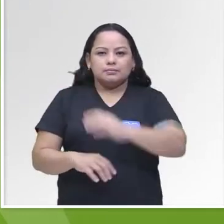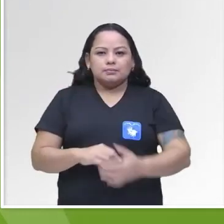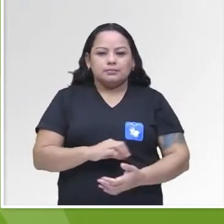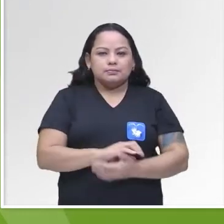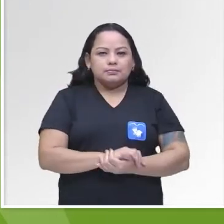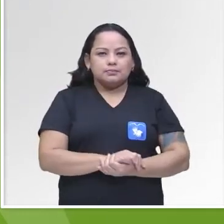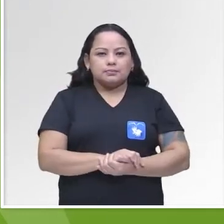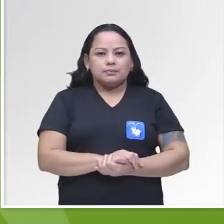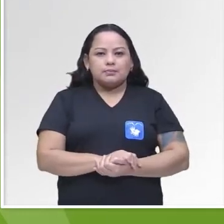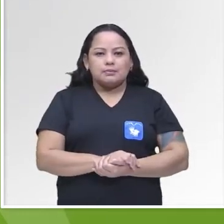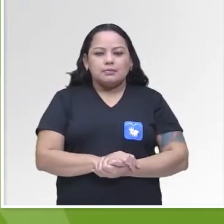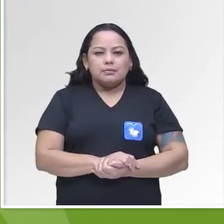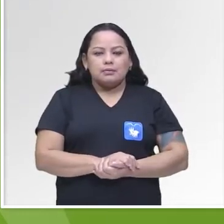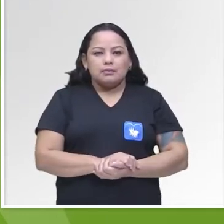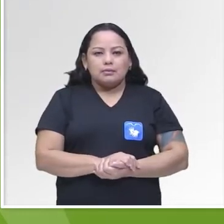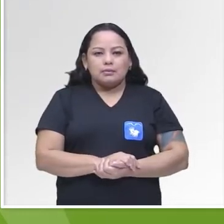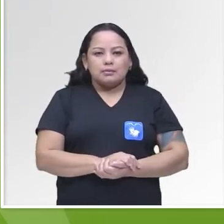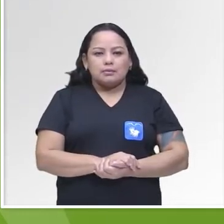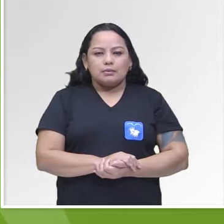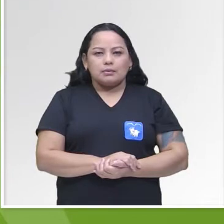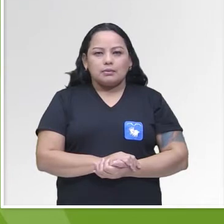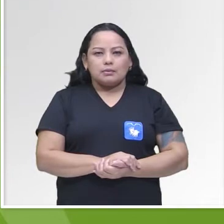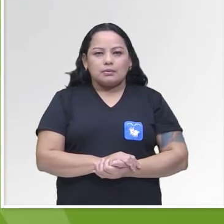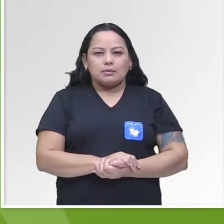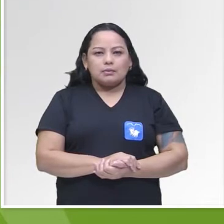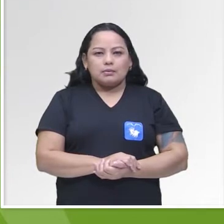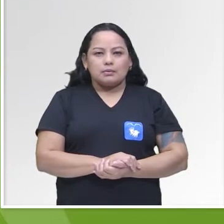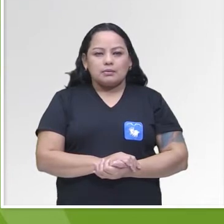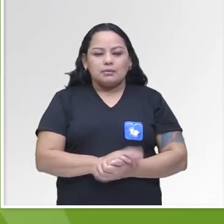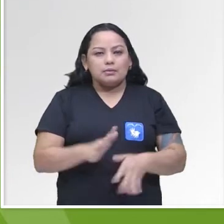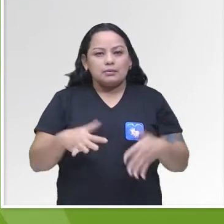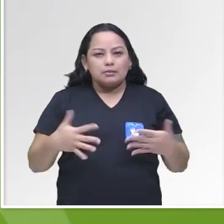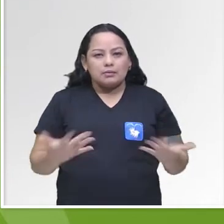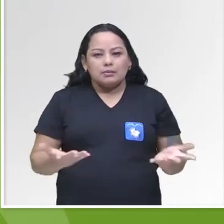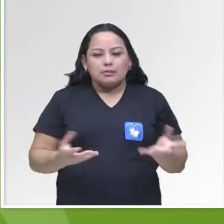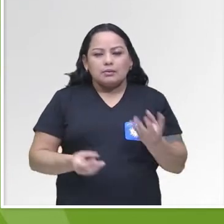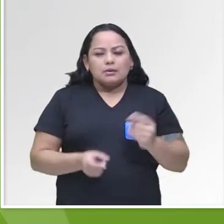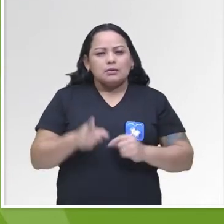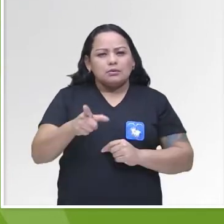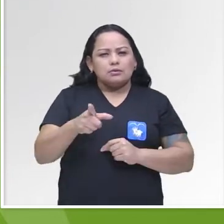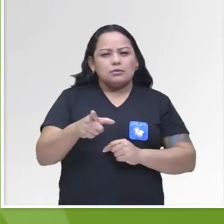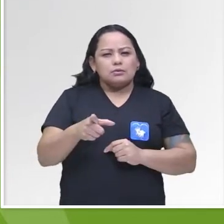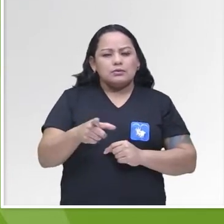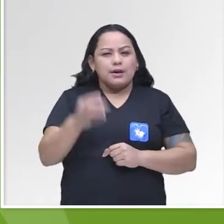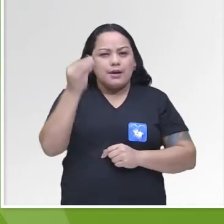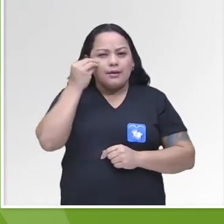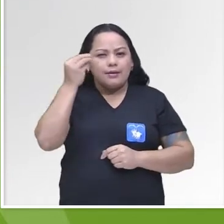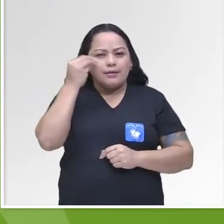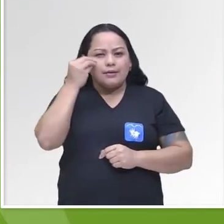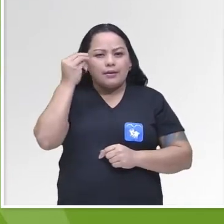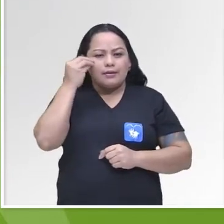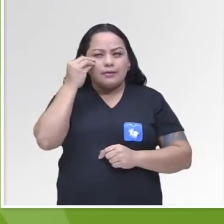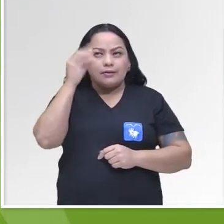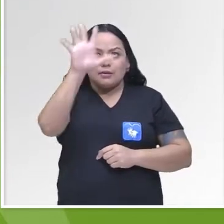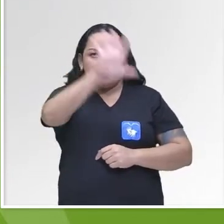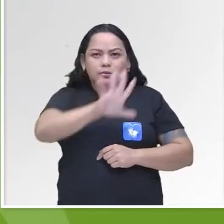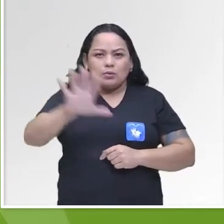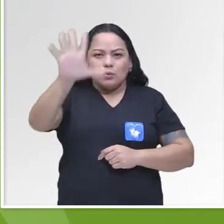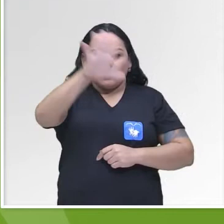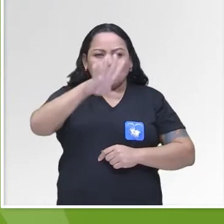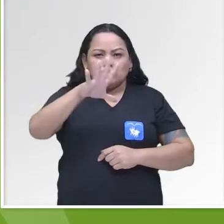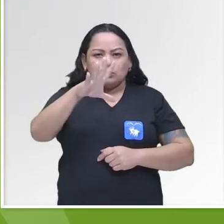por uma dupla ligação. Então, se você tem um composto